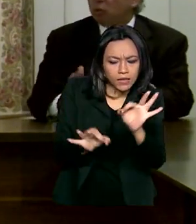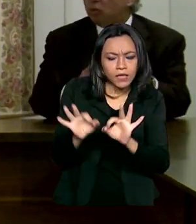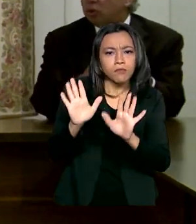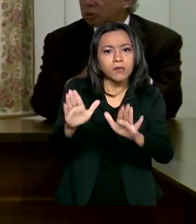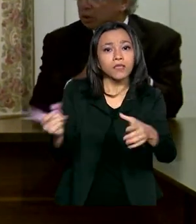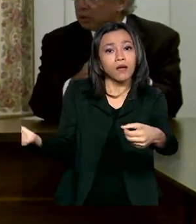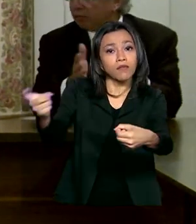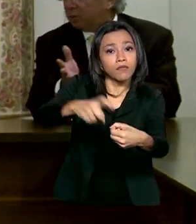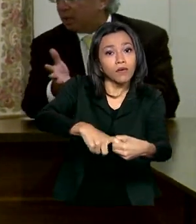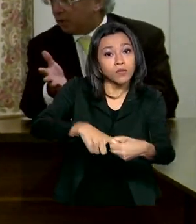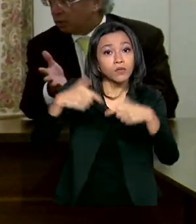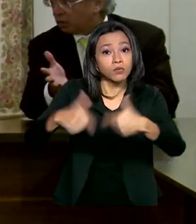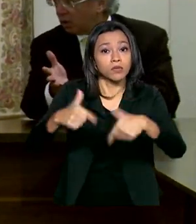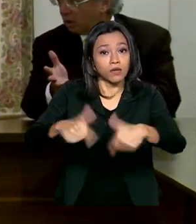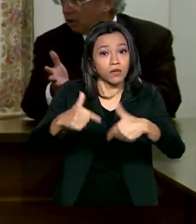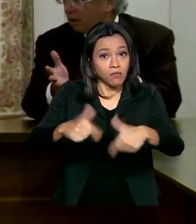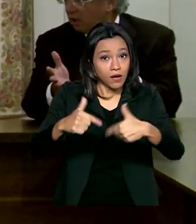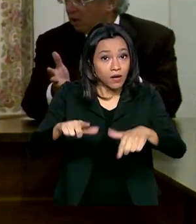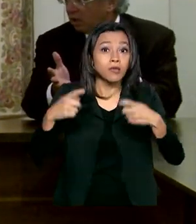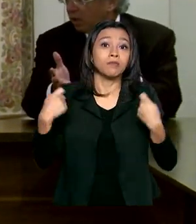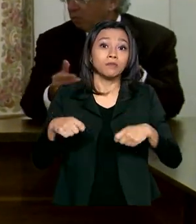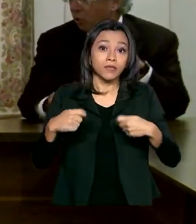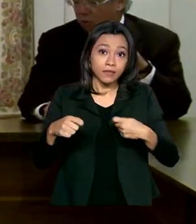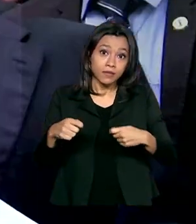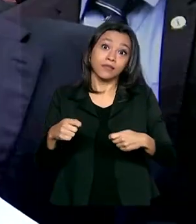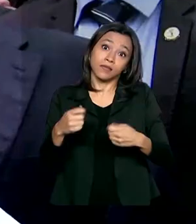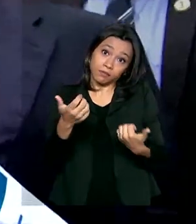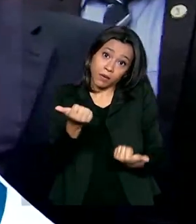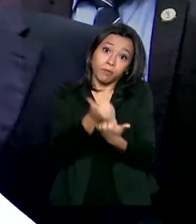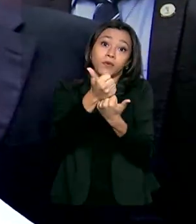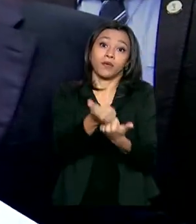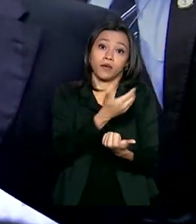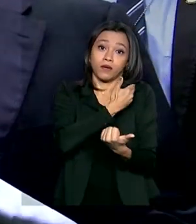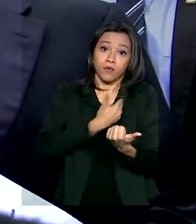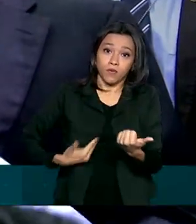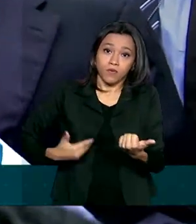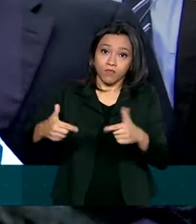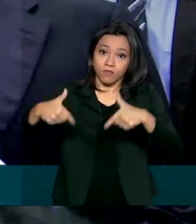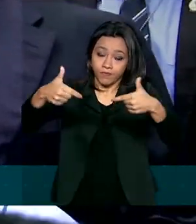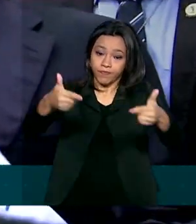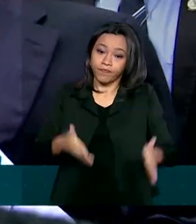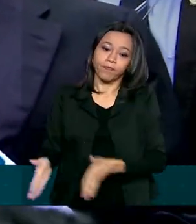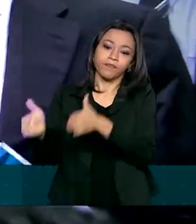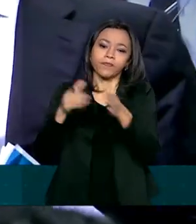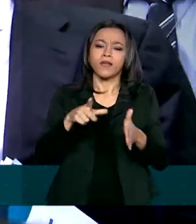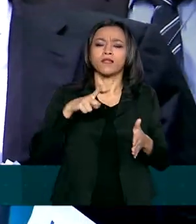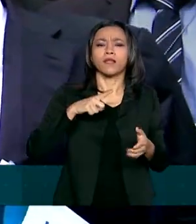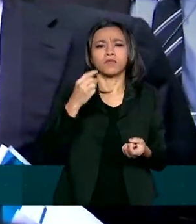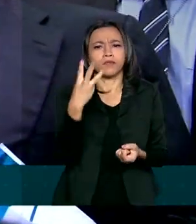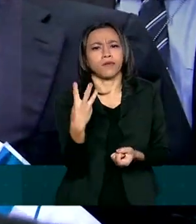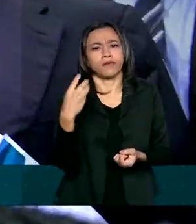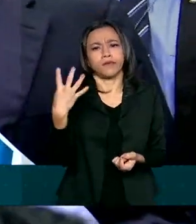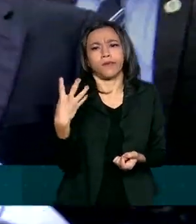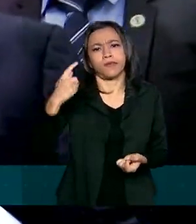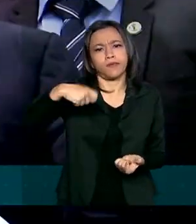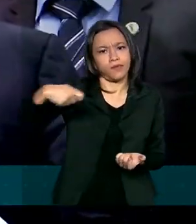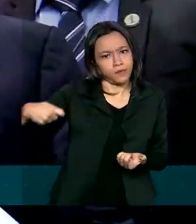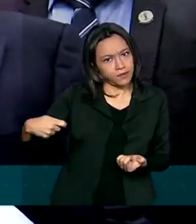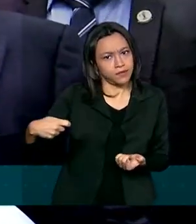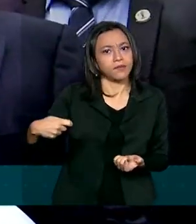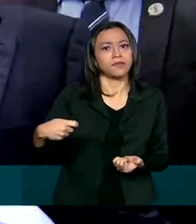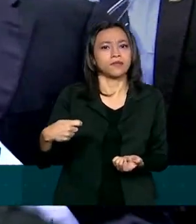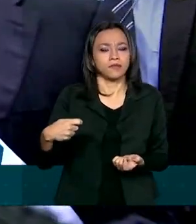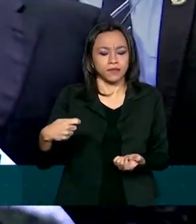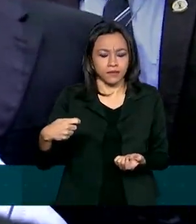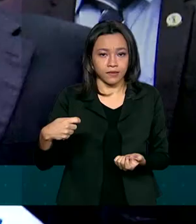econômicas deve ocorrer para dar fôlego às iniciativas do governo. Nessa camada de proteção temos aí três, quatro meses que